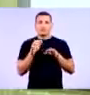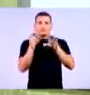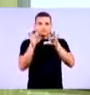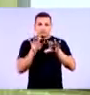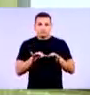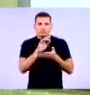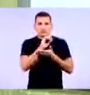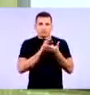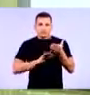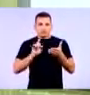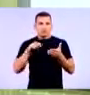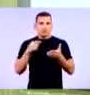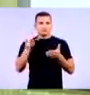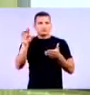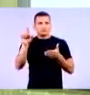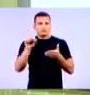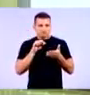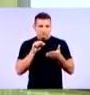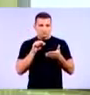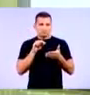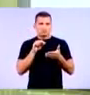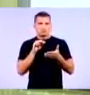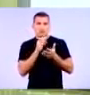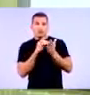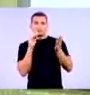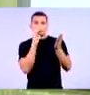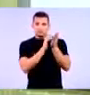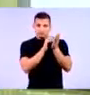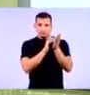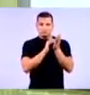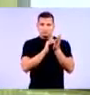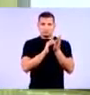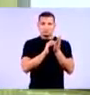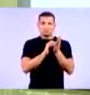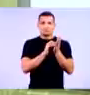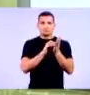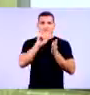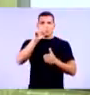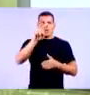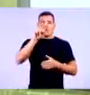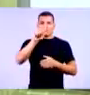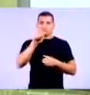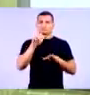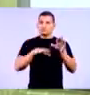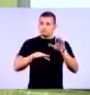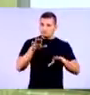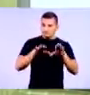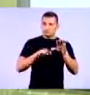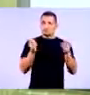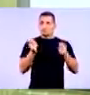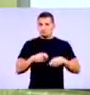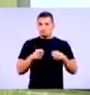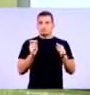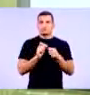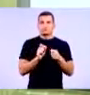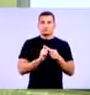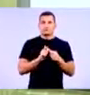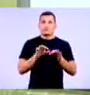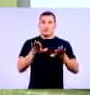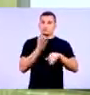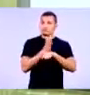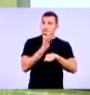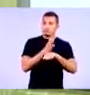você seleciona e coloca lá no ambiente. Né? Dependendo da situação, é possível fazer isso. Agora, a tarefa